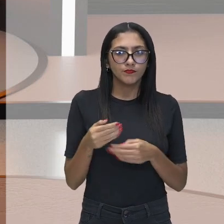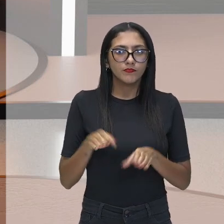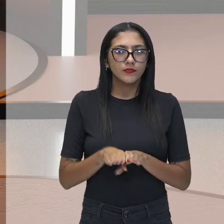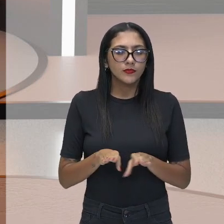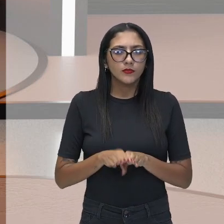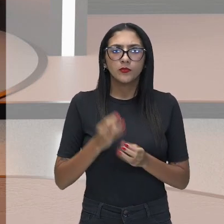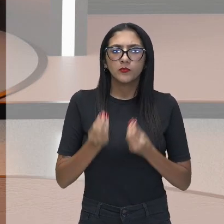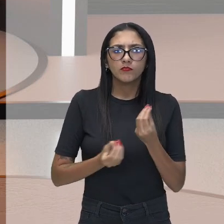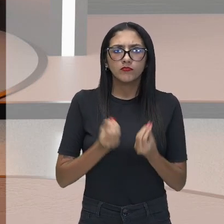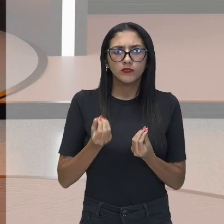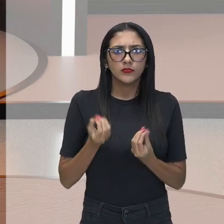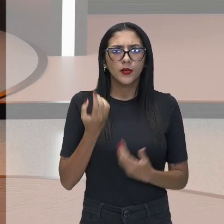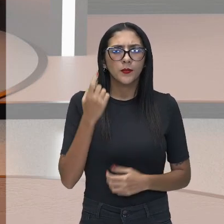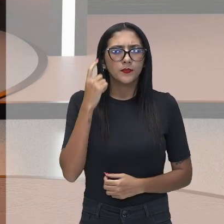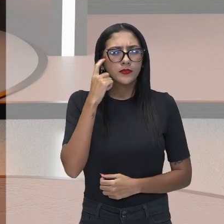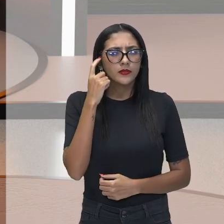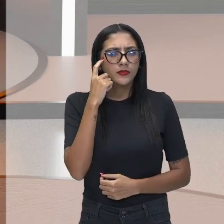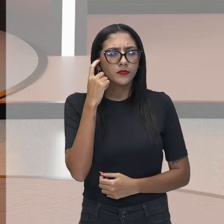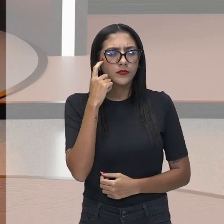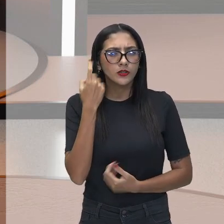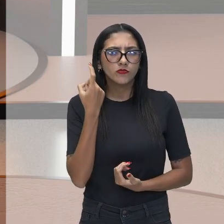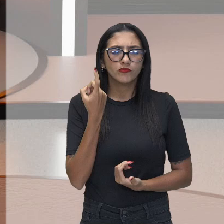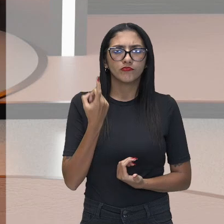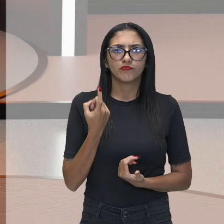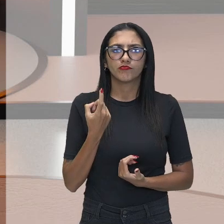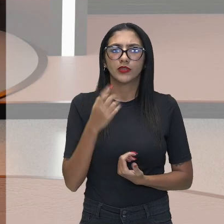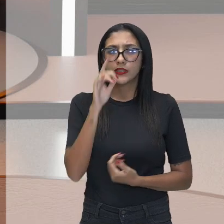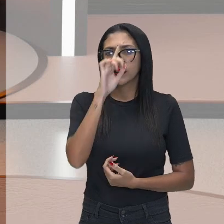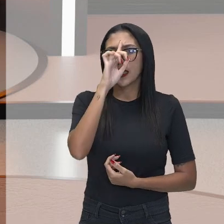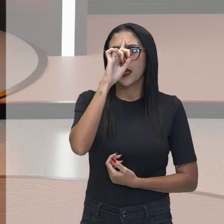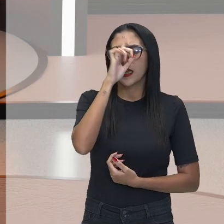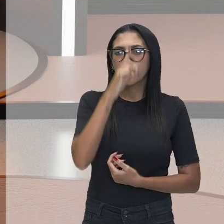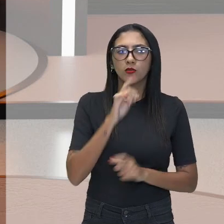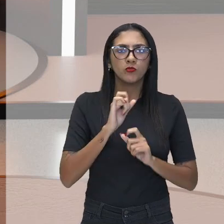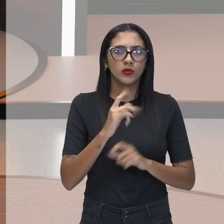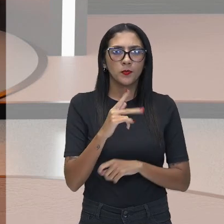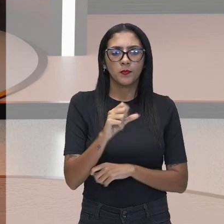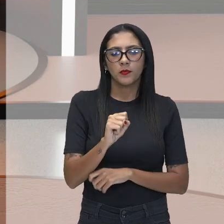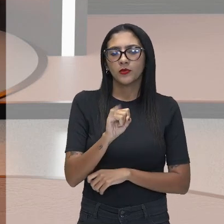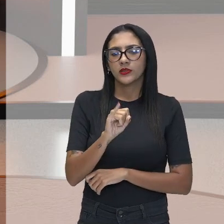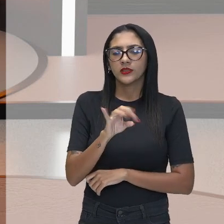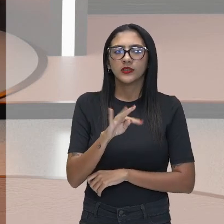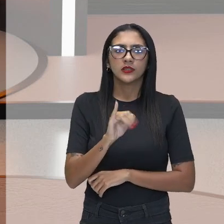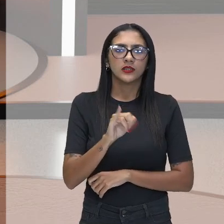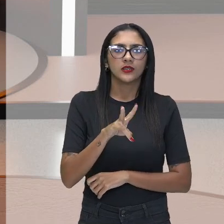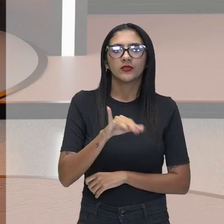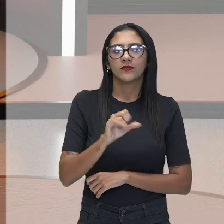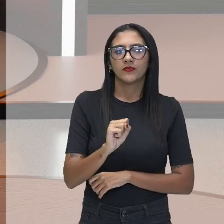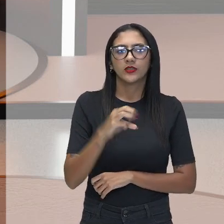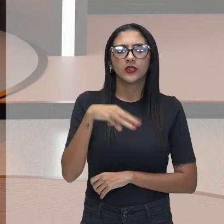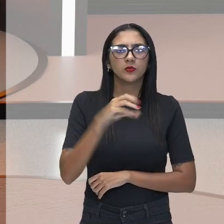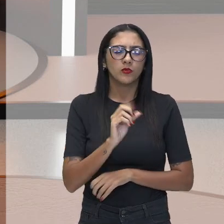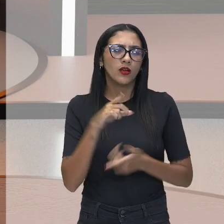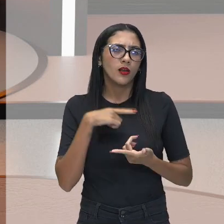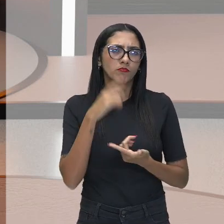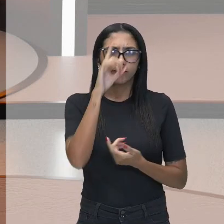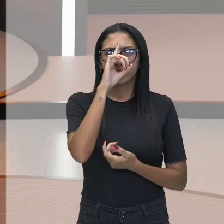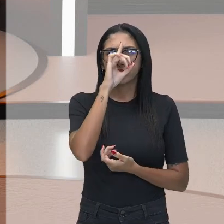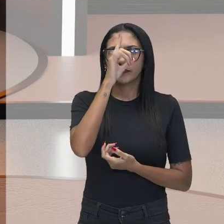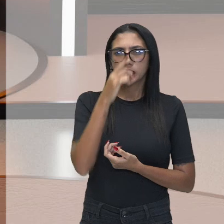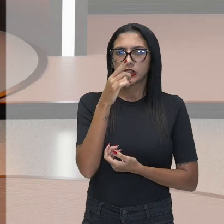de pensamento, de uma linha de pensamento que é o positivismo, tá bom? Então, os